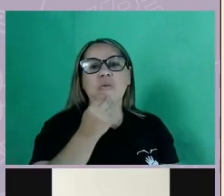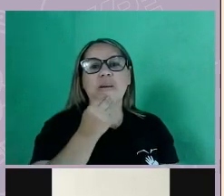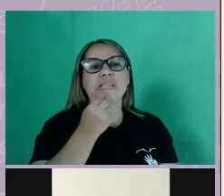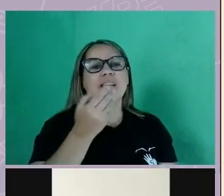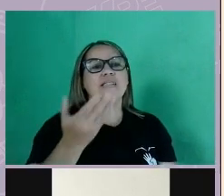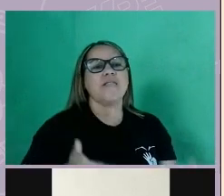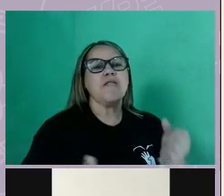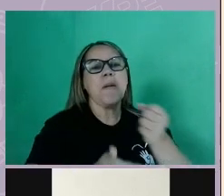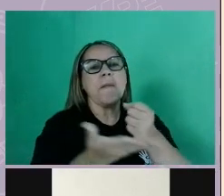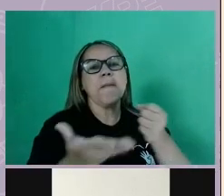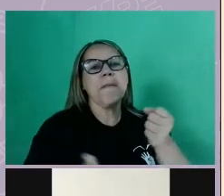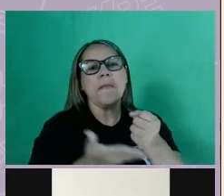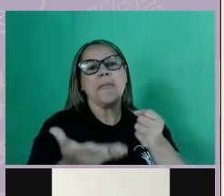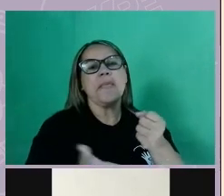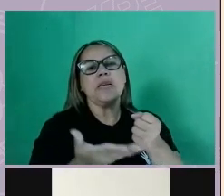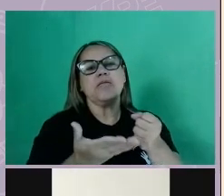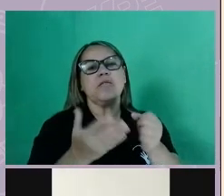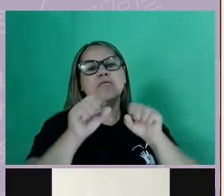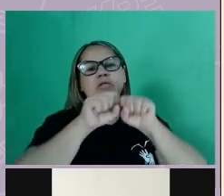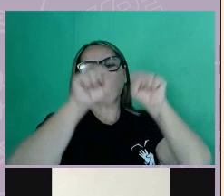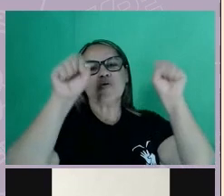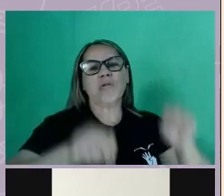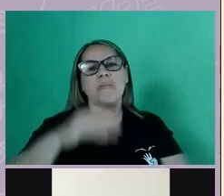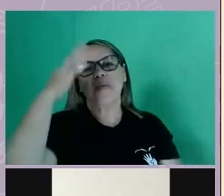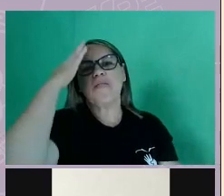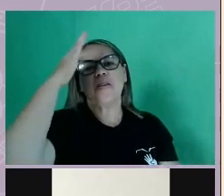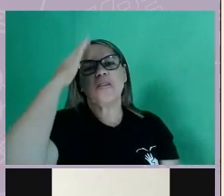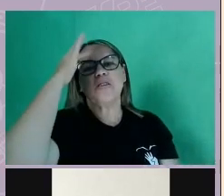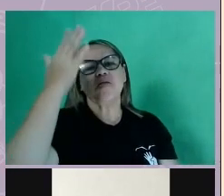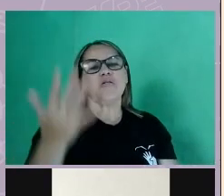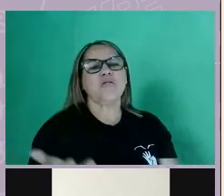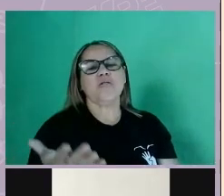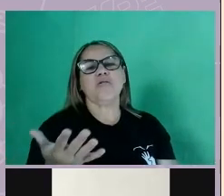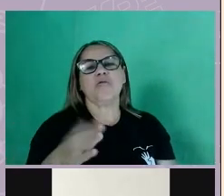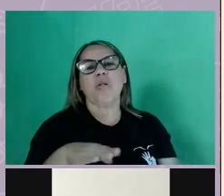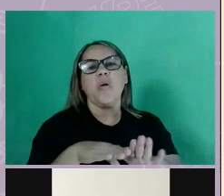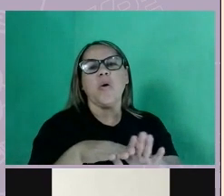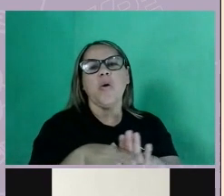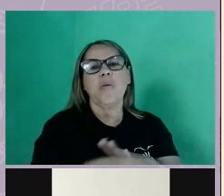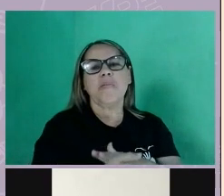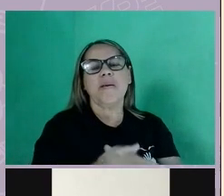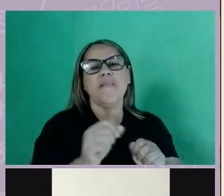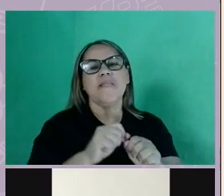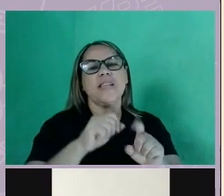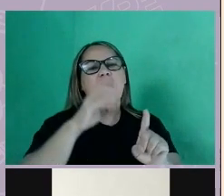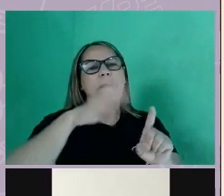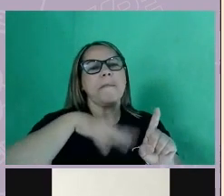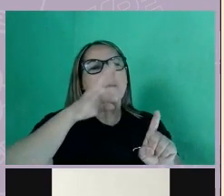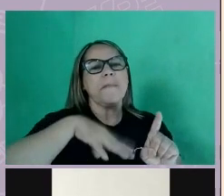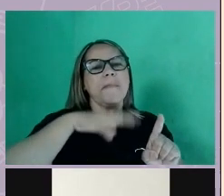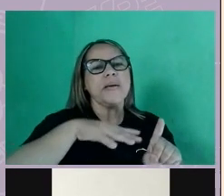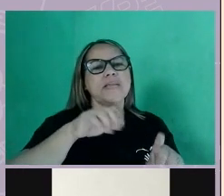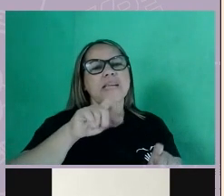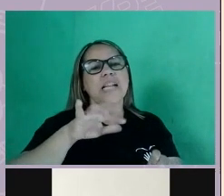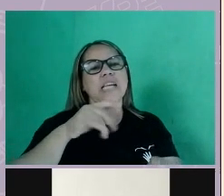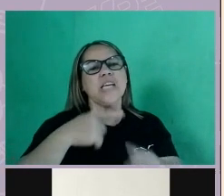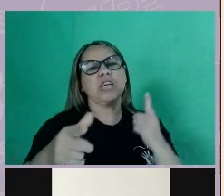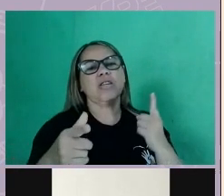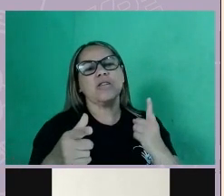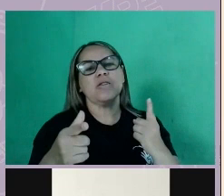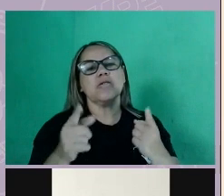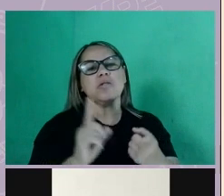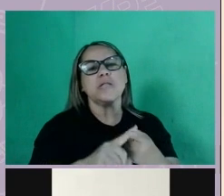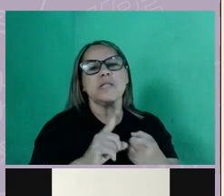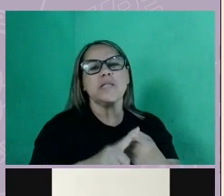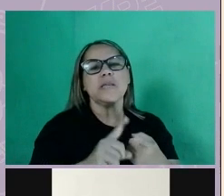base para a construção do seu sistema filosófico costumava criar mitos e alegoria como o famoso vida da caverna